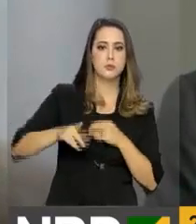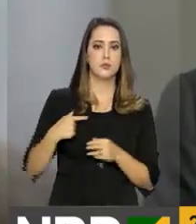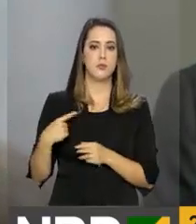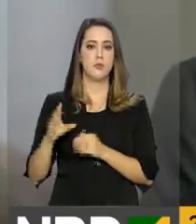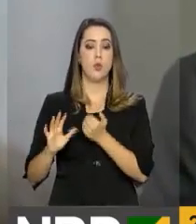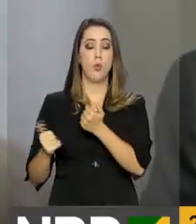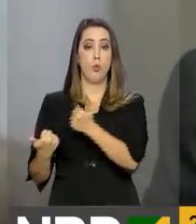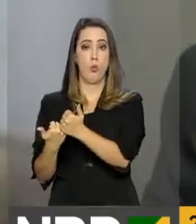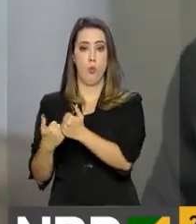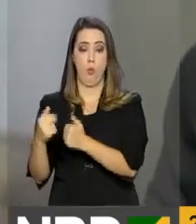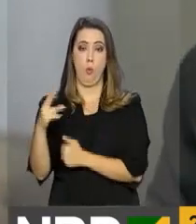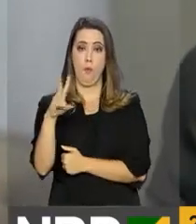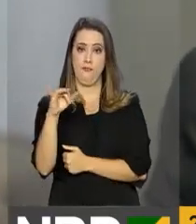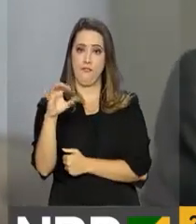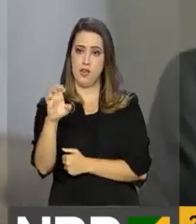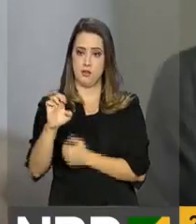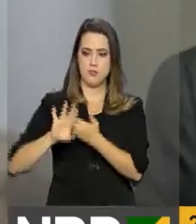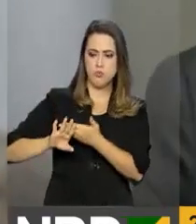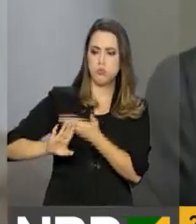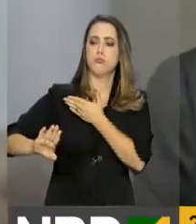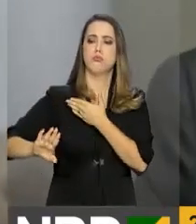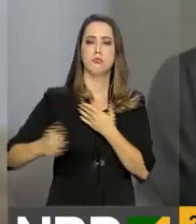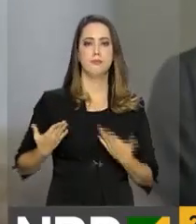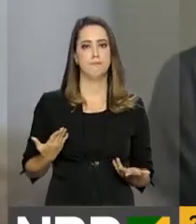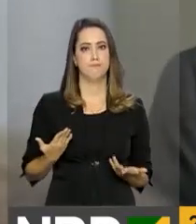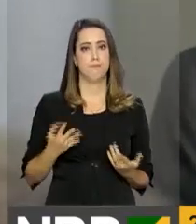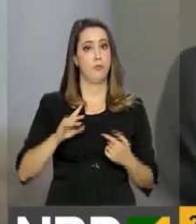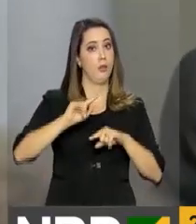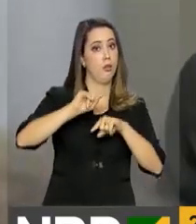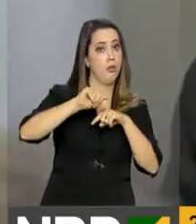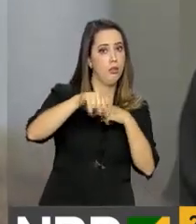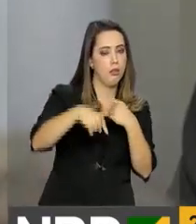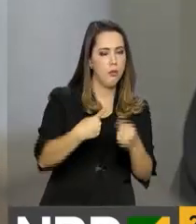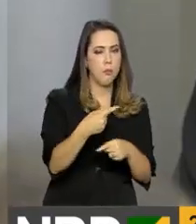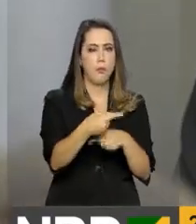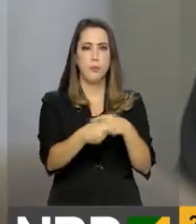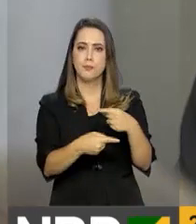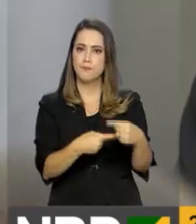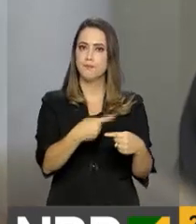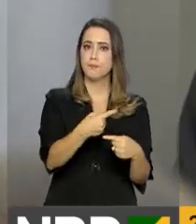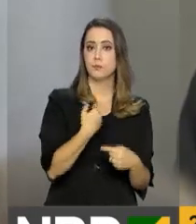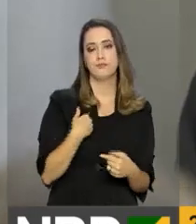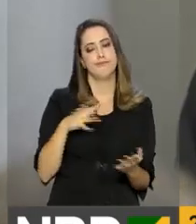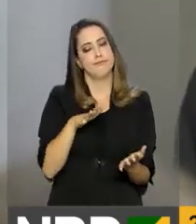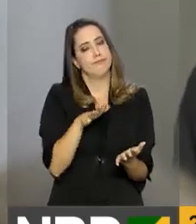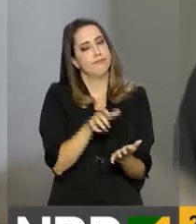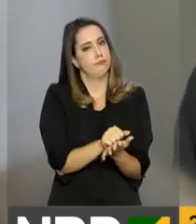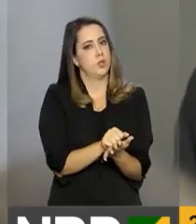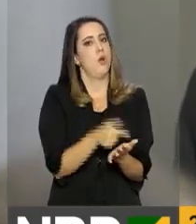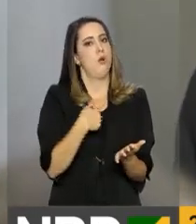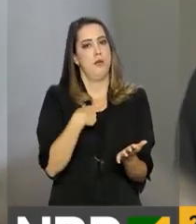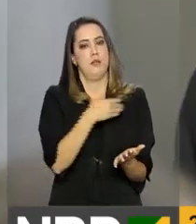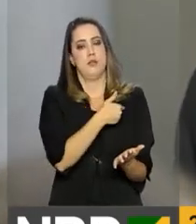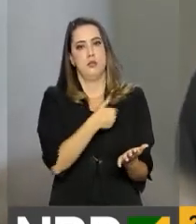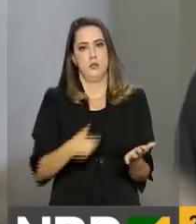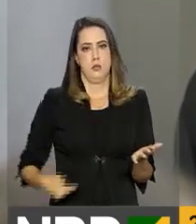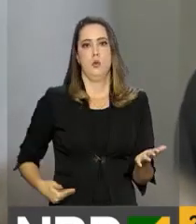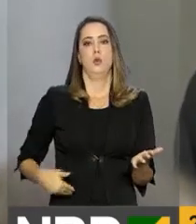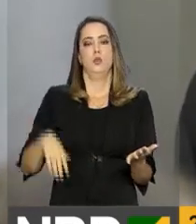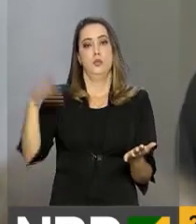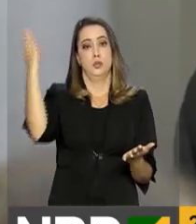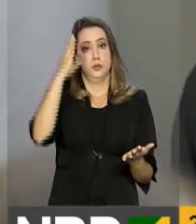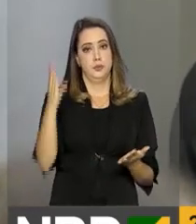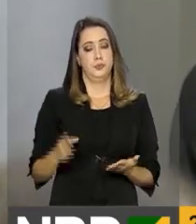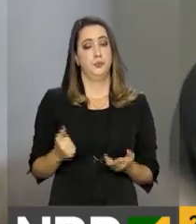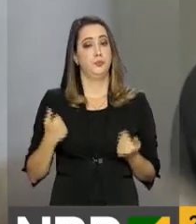dizer, tempos depois, pelas razões constitucionais que os senhores conhecem, eu acabei assumindo a presidência da República. E